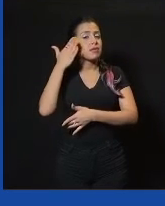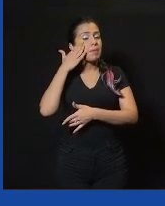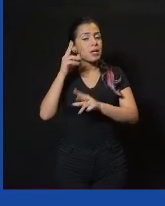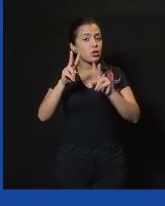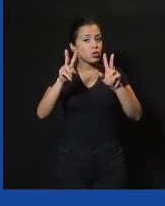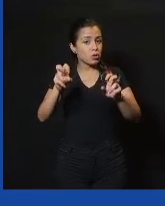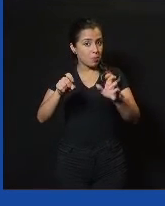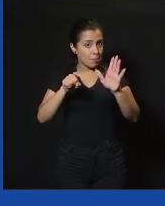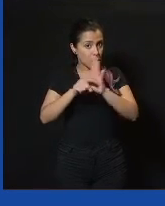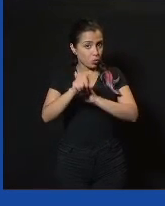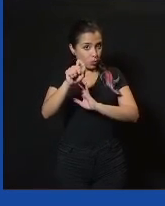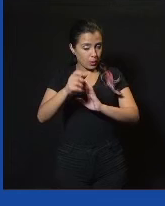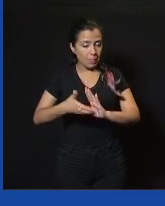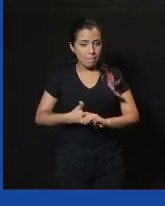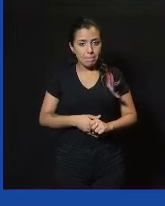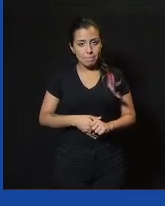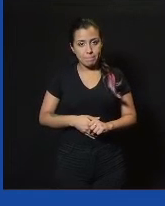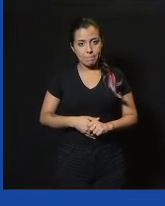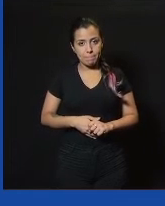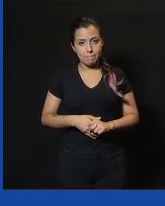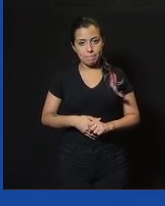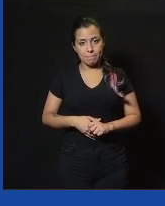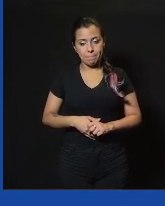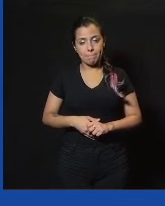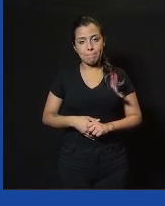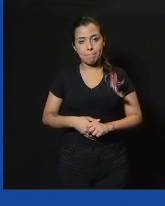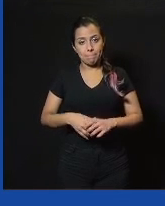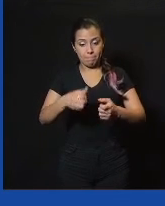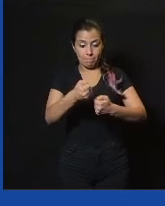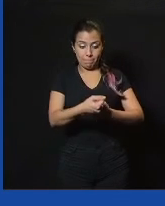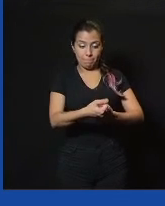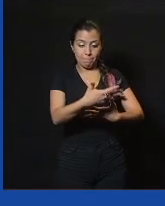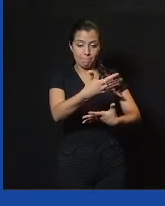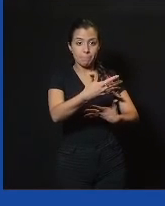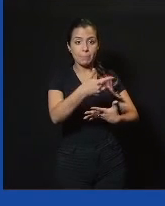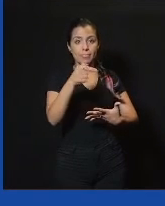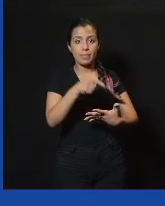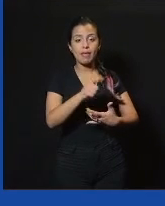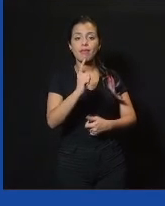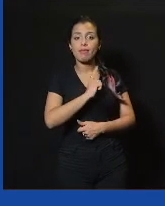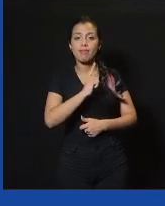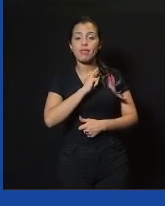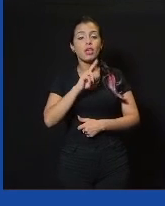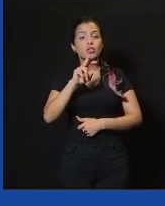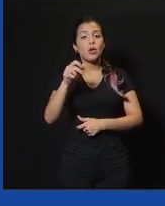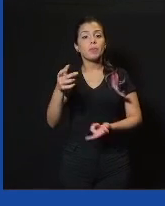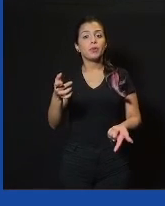pergunta que veio para eles dois foi essa sobre os vínculos, a importância dos vínculos, enfim.